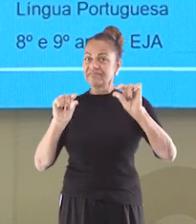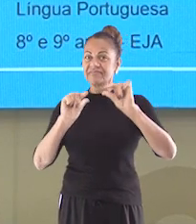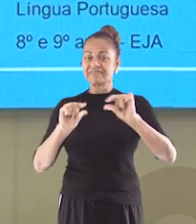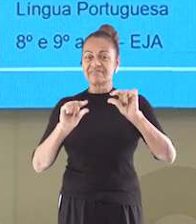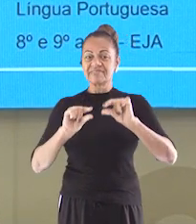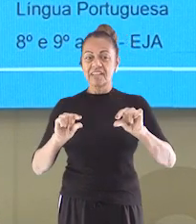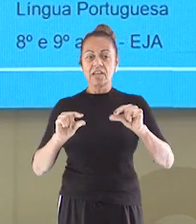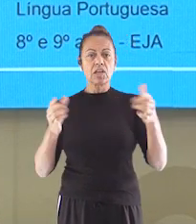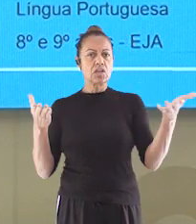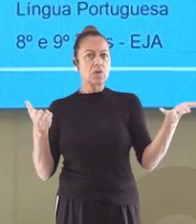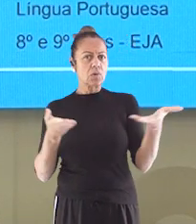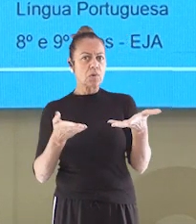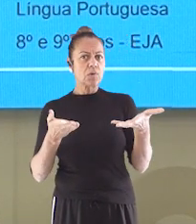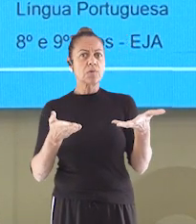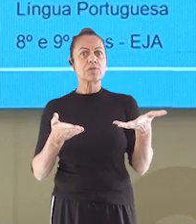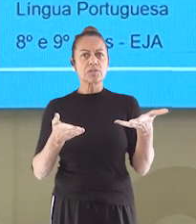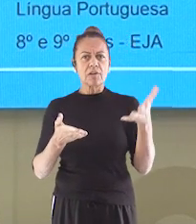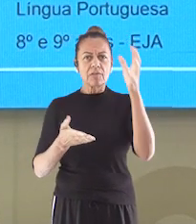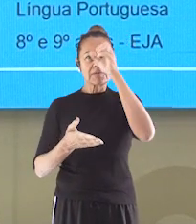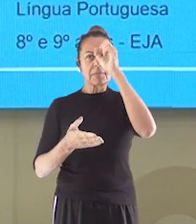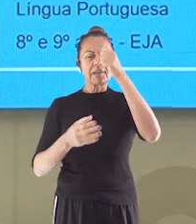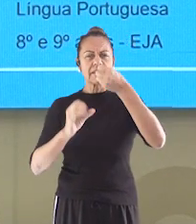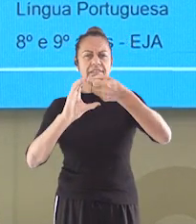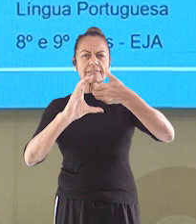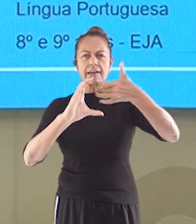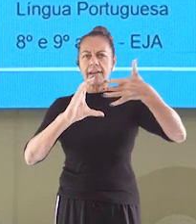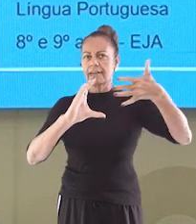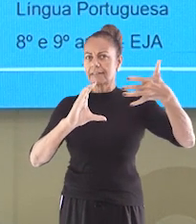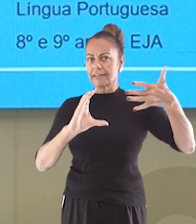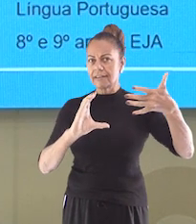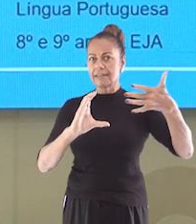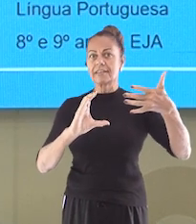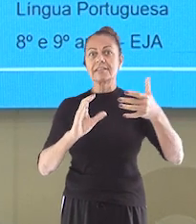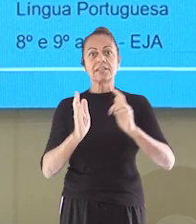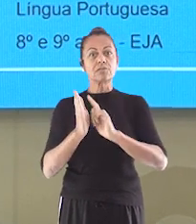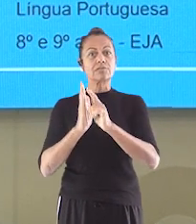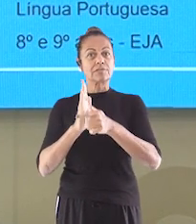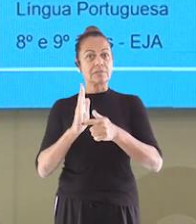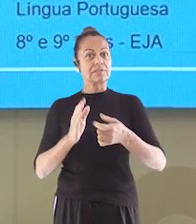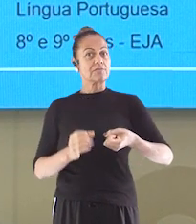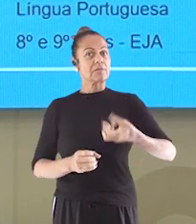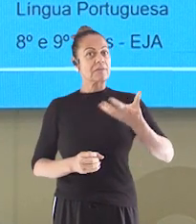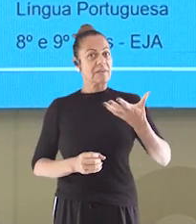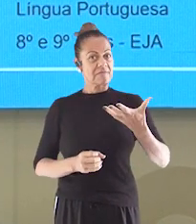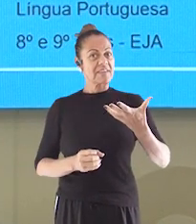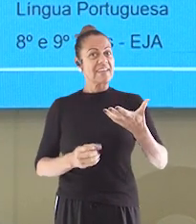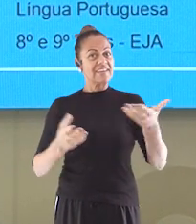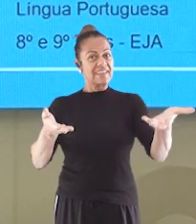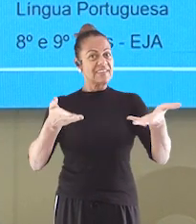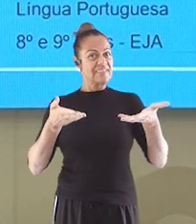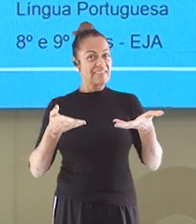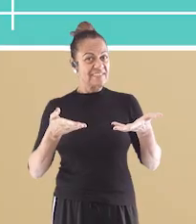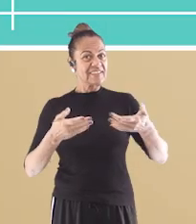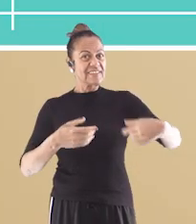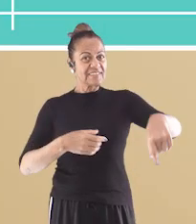poema. Convido vocês a assistirem essa aula até o fim e mergulhar na arte da